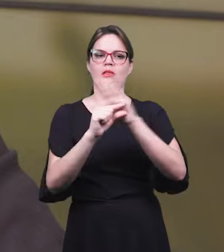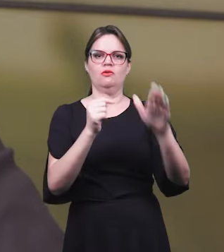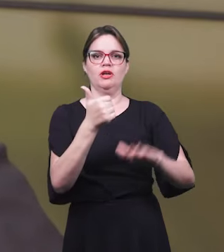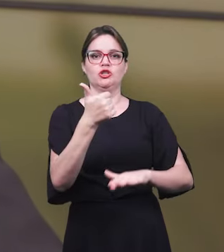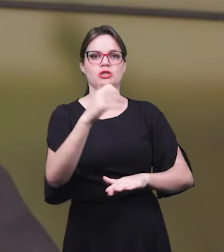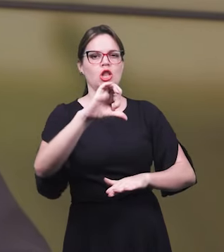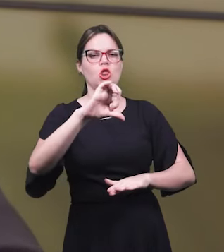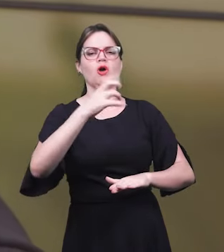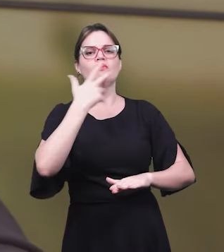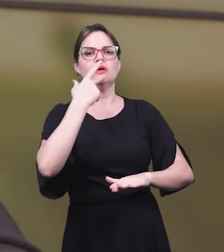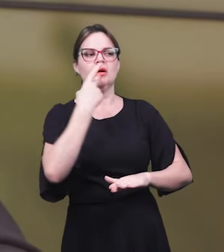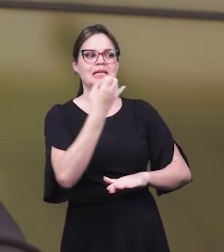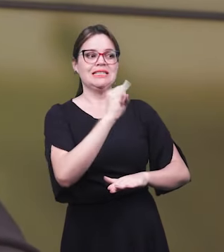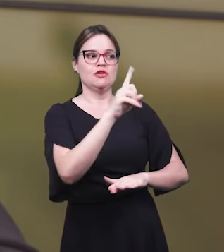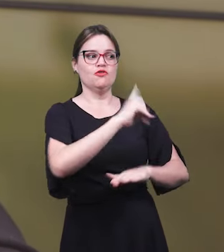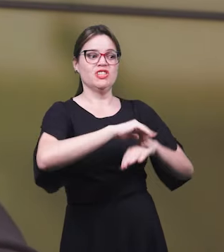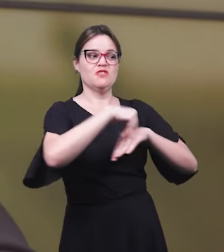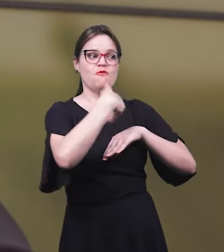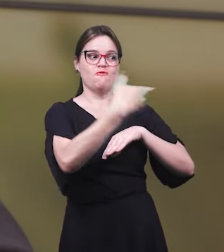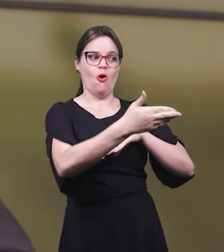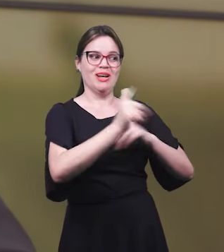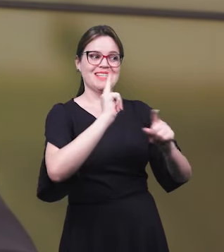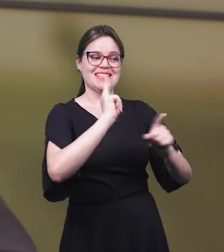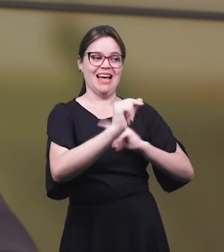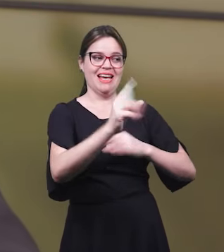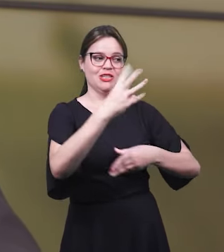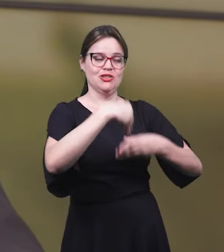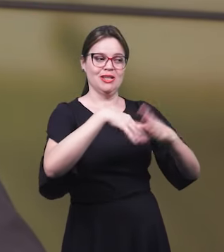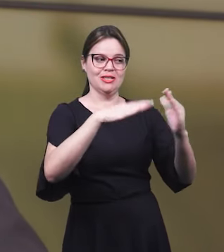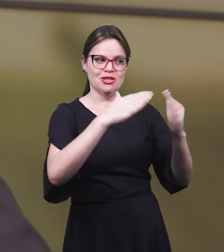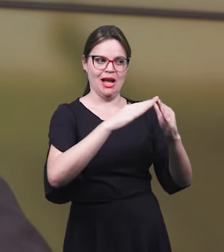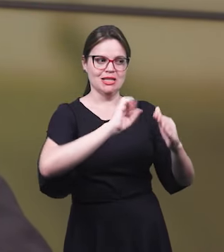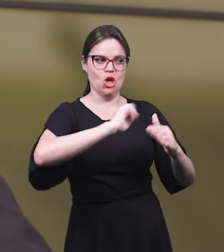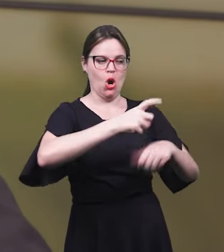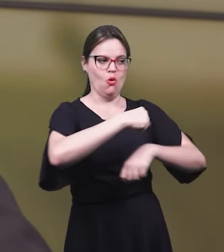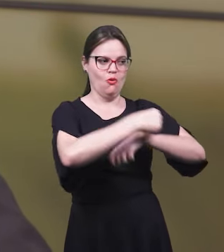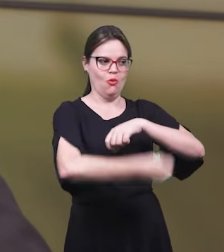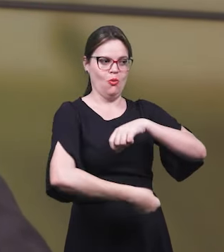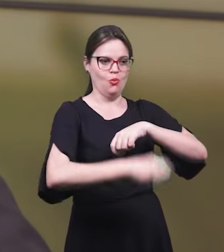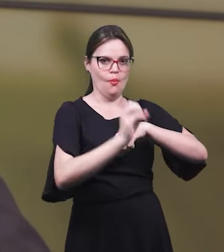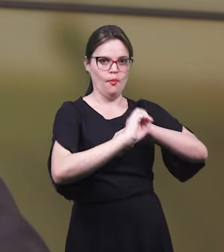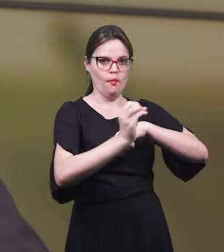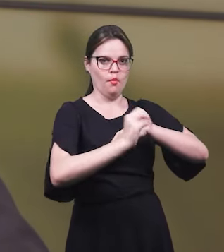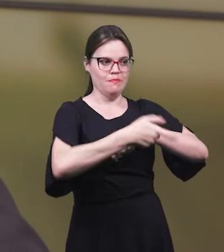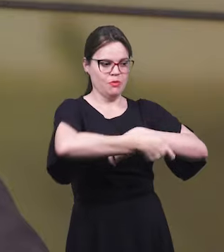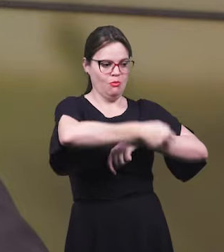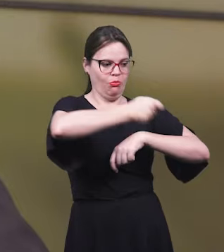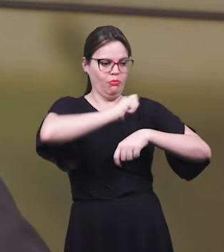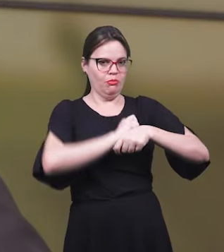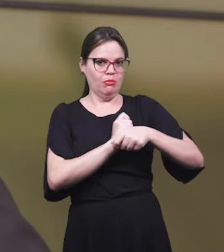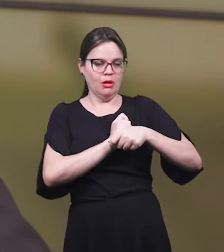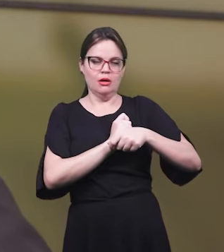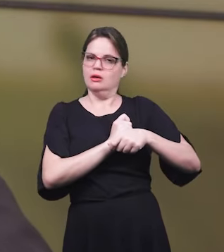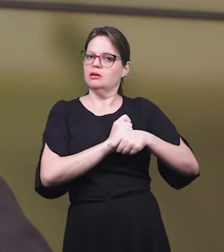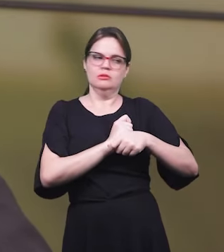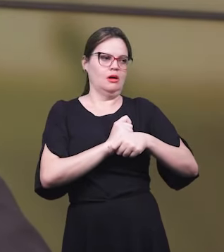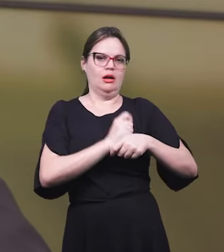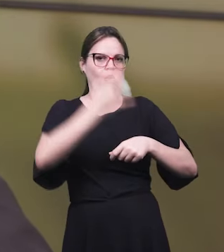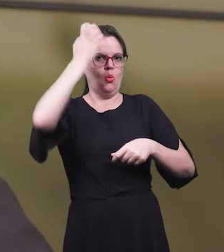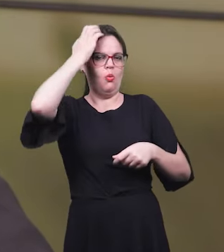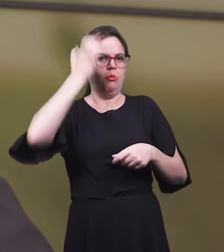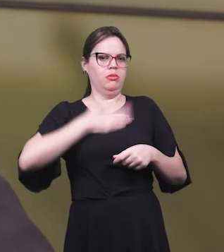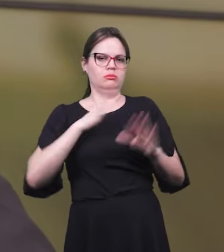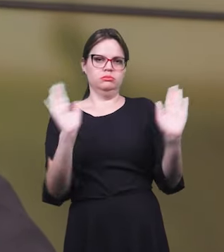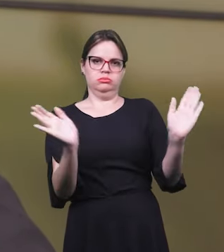sair, nós não será culpado do sangue. Exatamente. Né? Então, a obediência, né? A fidelidade,